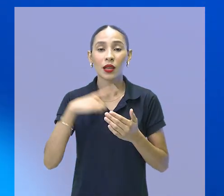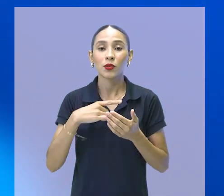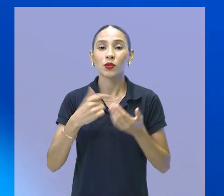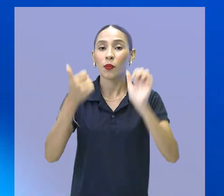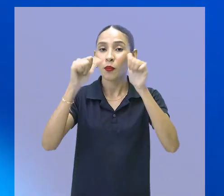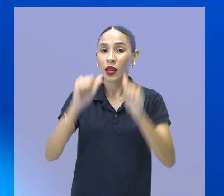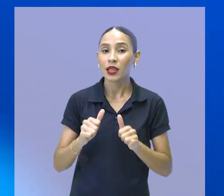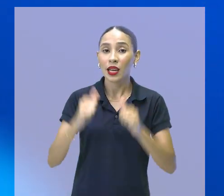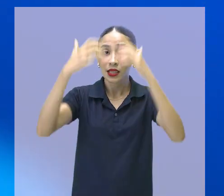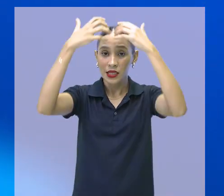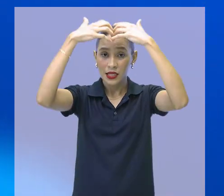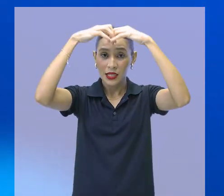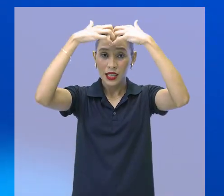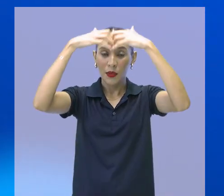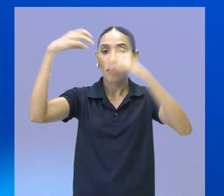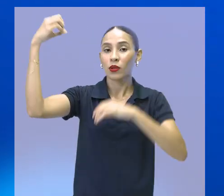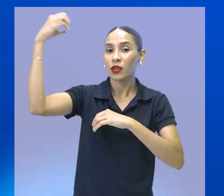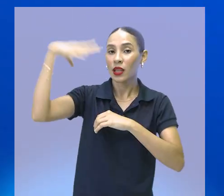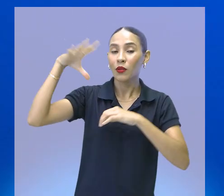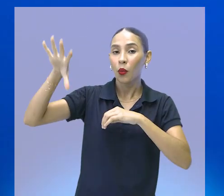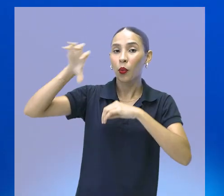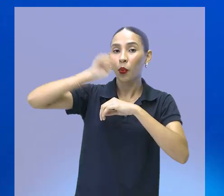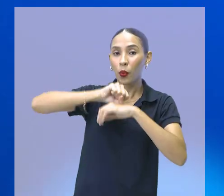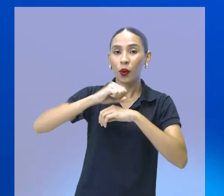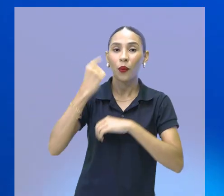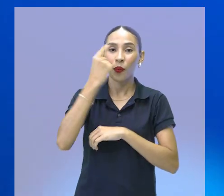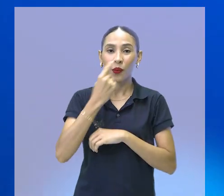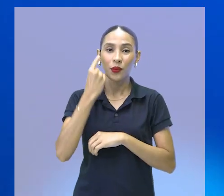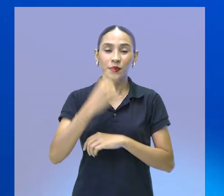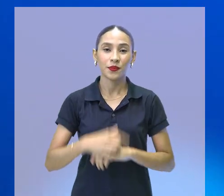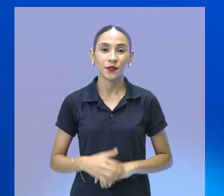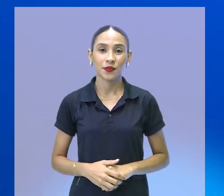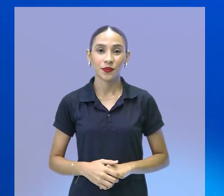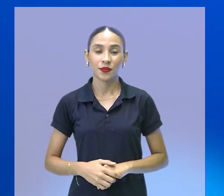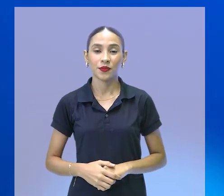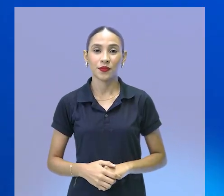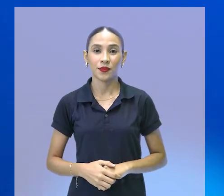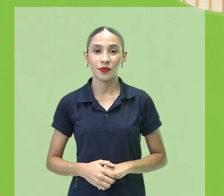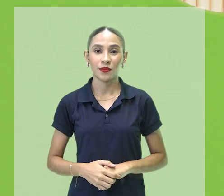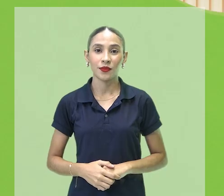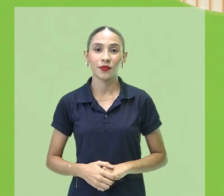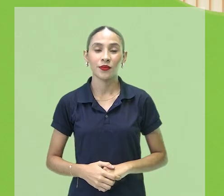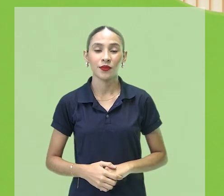interpretação cerebral da luz captada pelo olho.